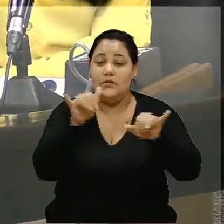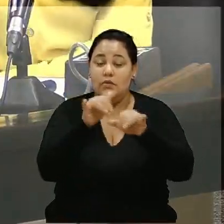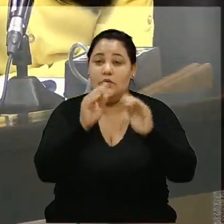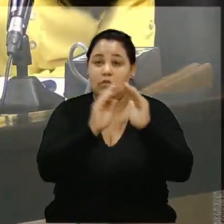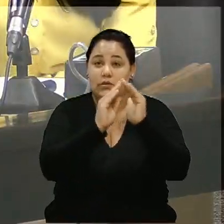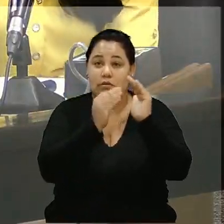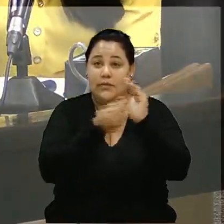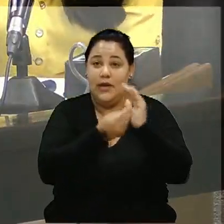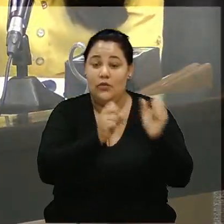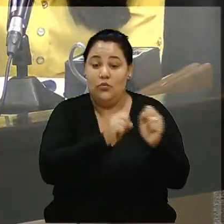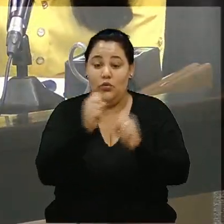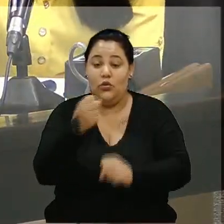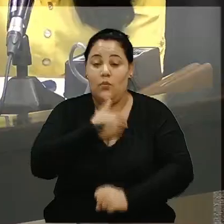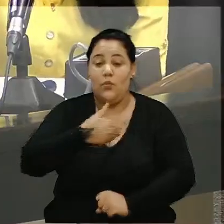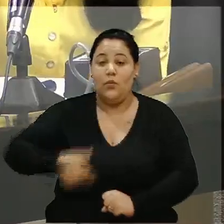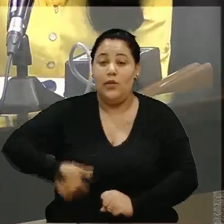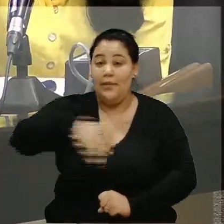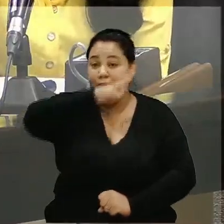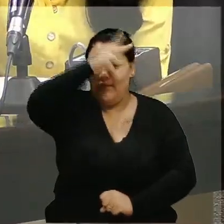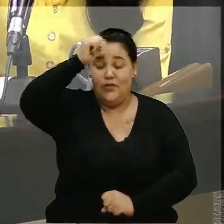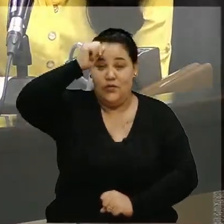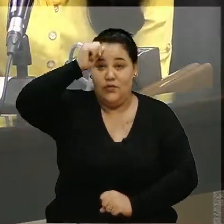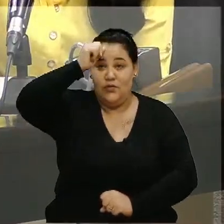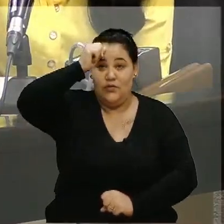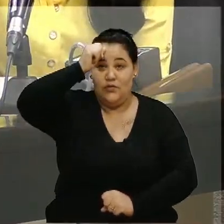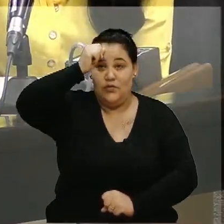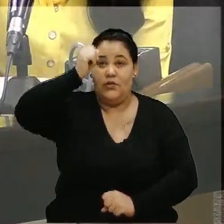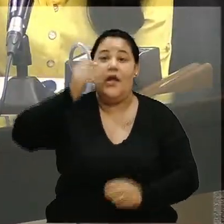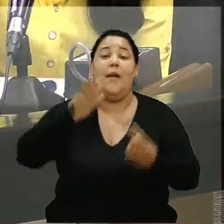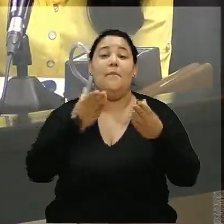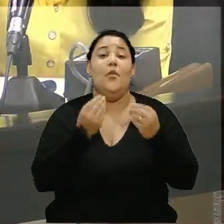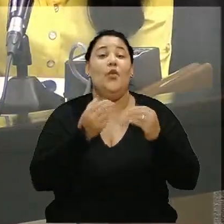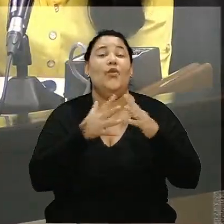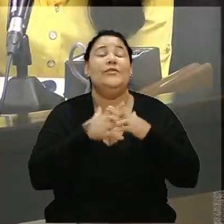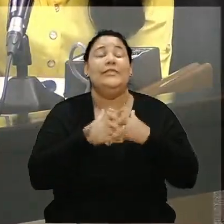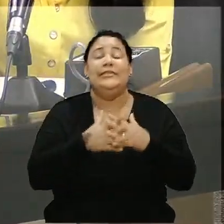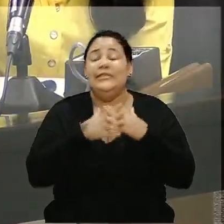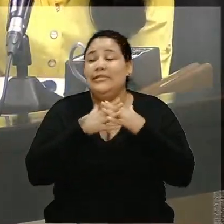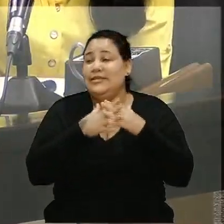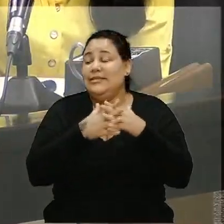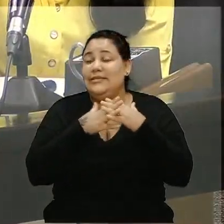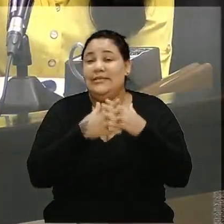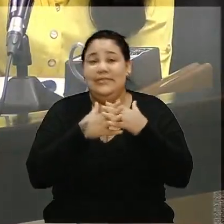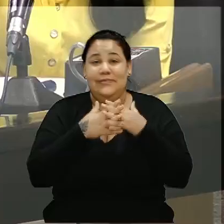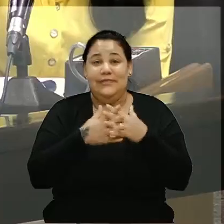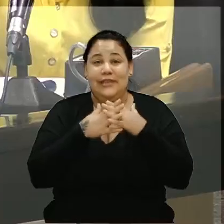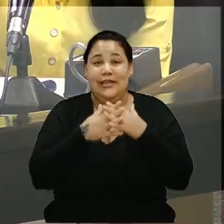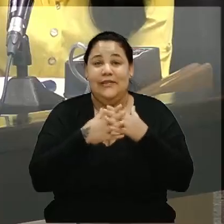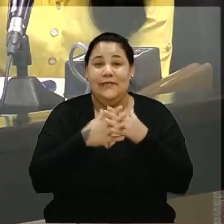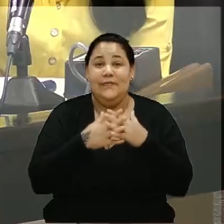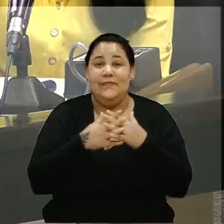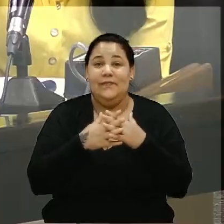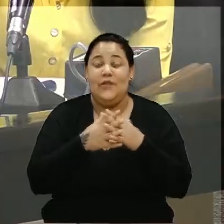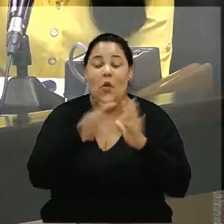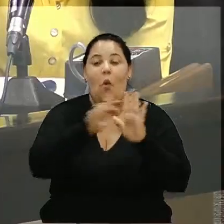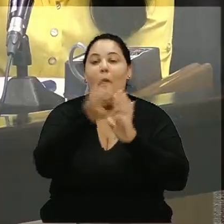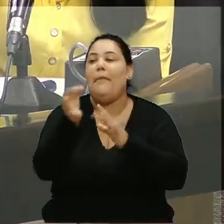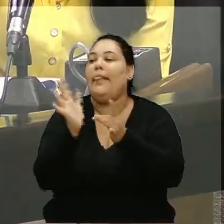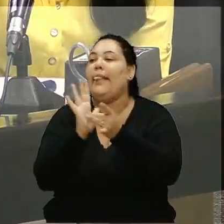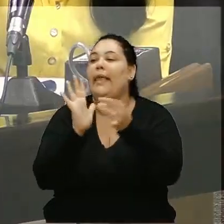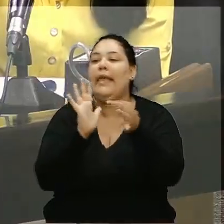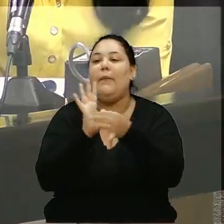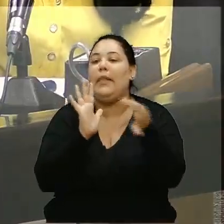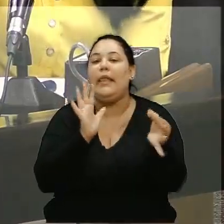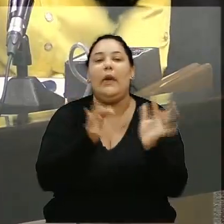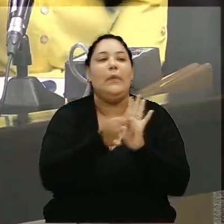informações do poder público, da prefeitura. Então, isso é muito complicado a gente se basear por opiniões, né?